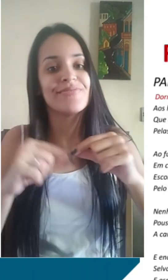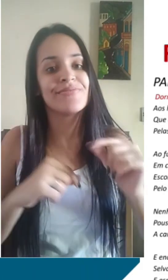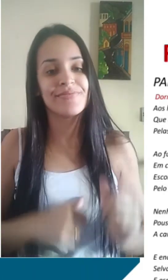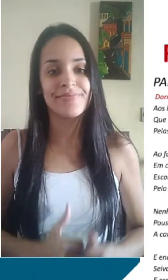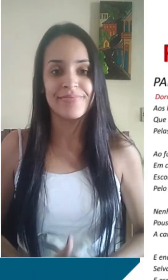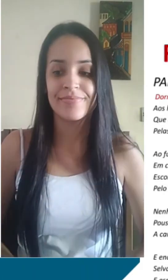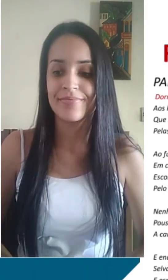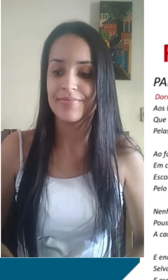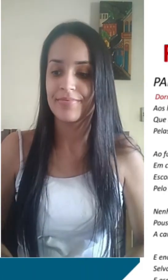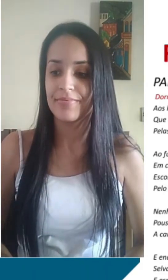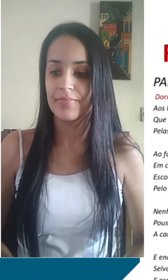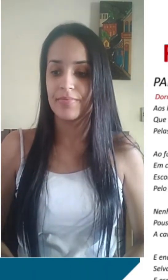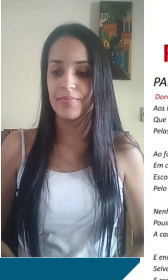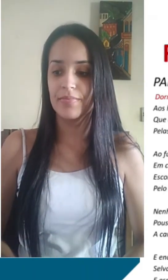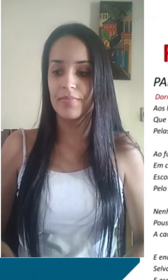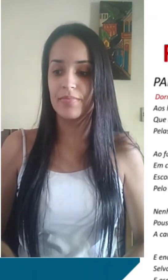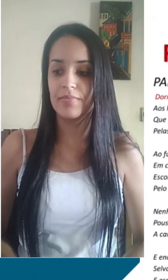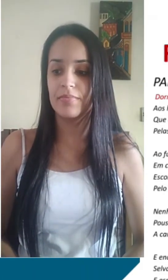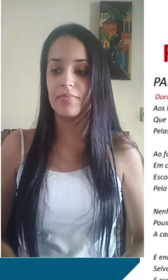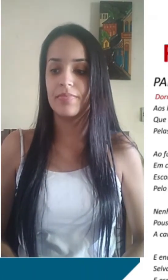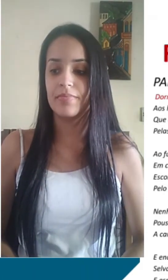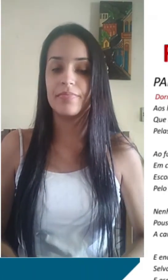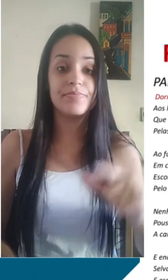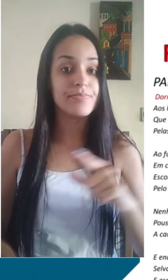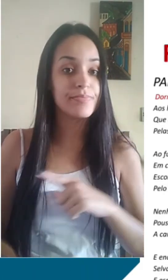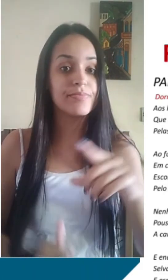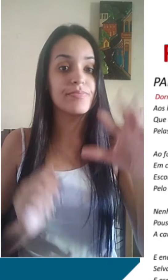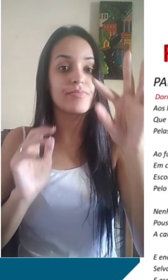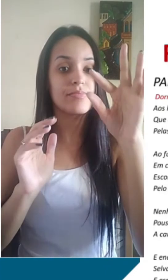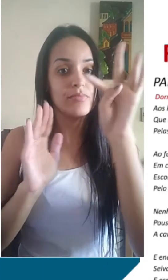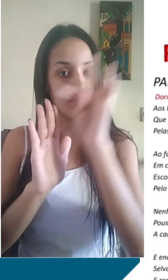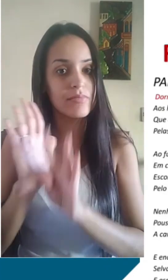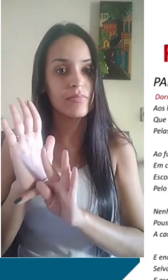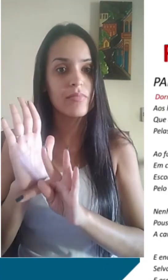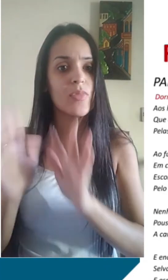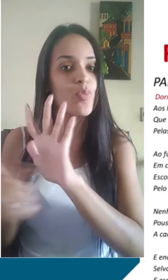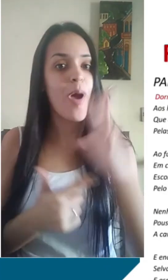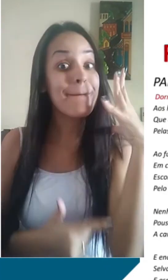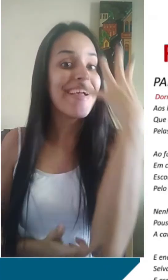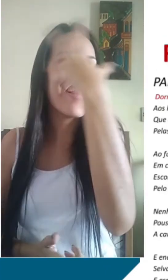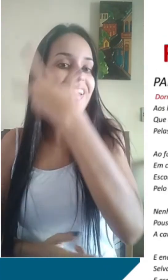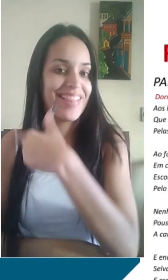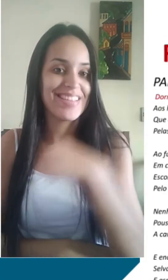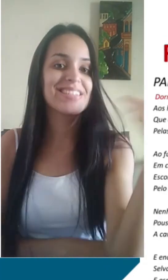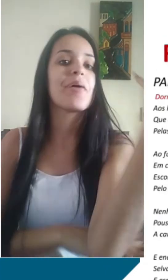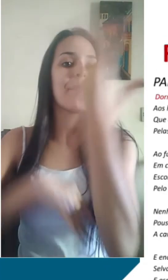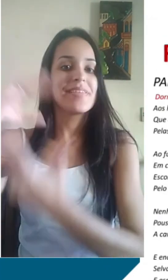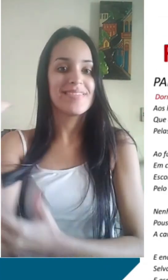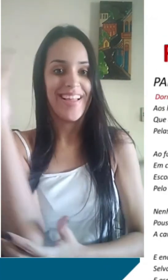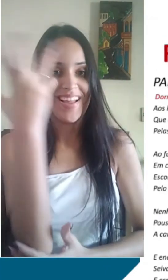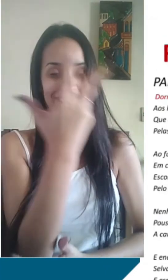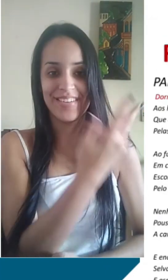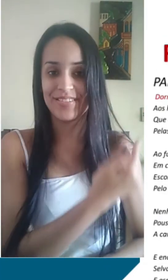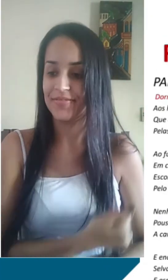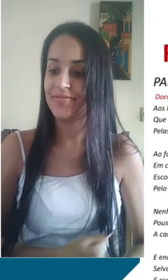Temos aqui o realce da beleza da paisagem, sendo atribuída características humanas